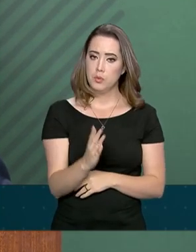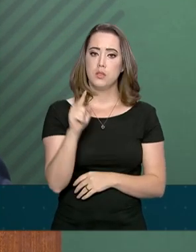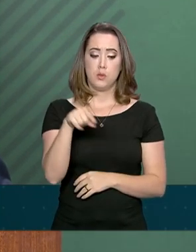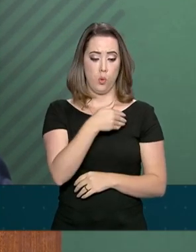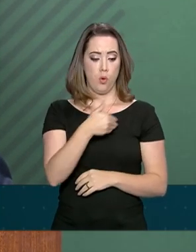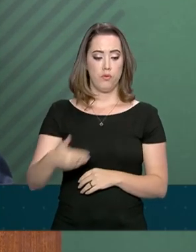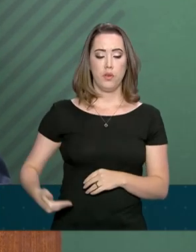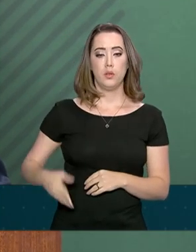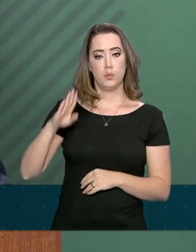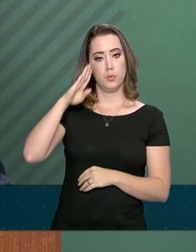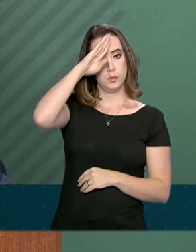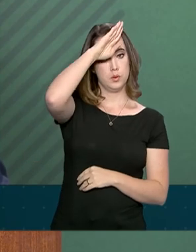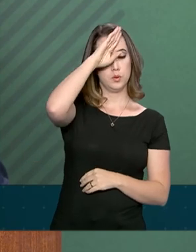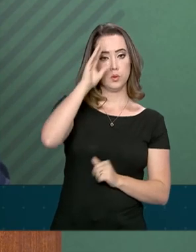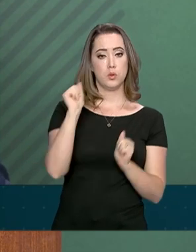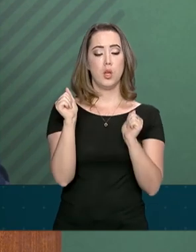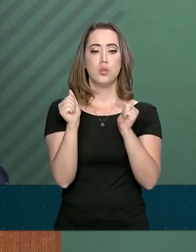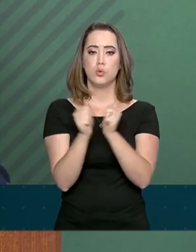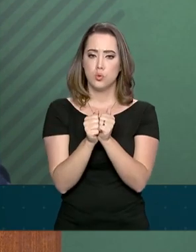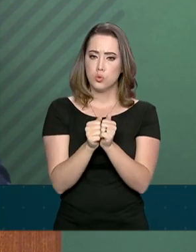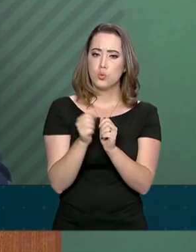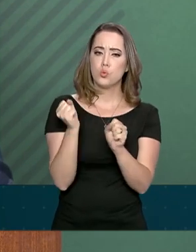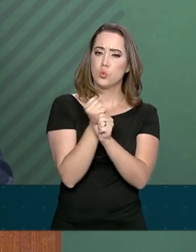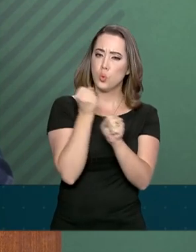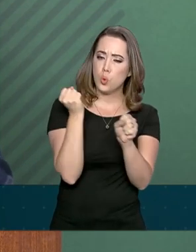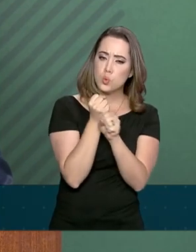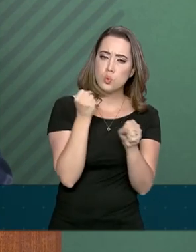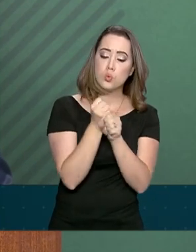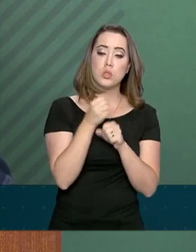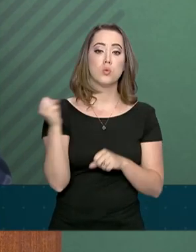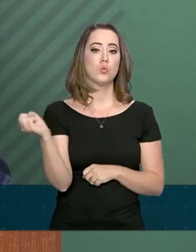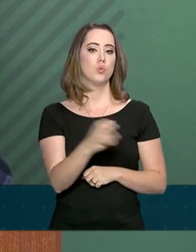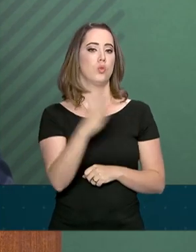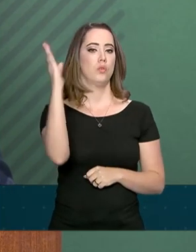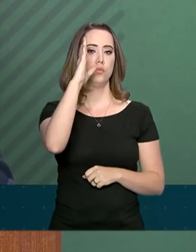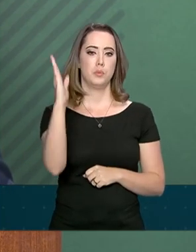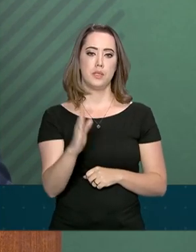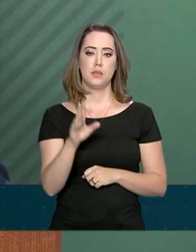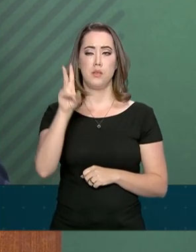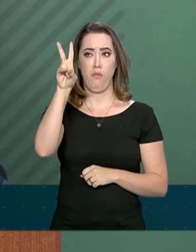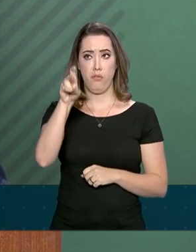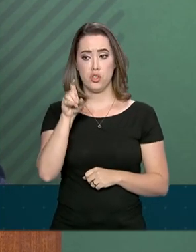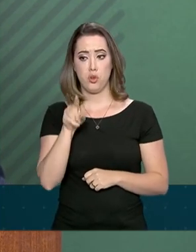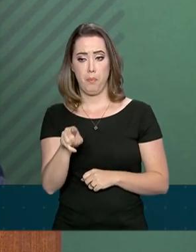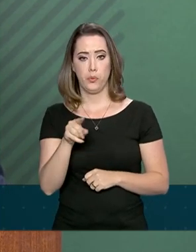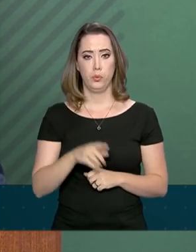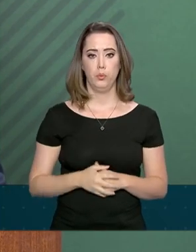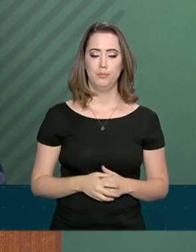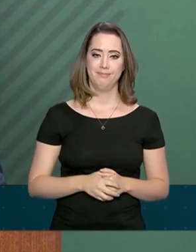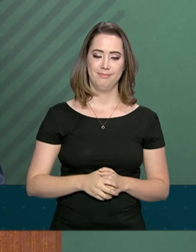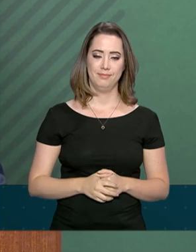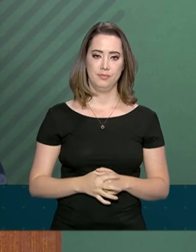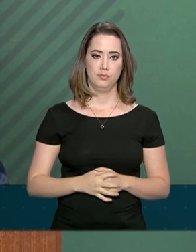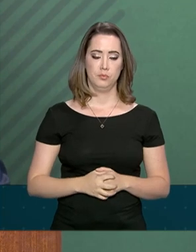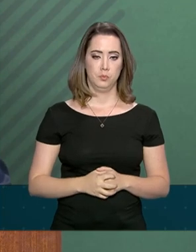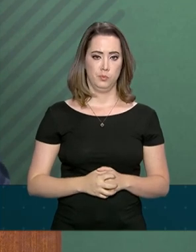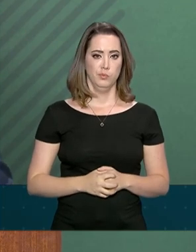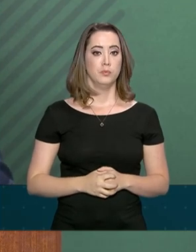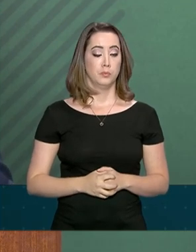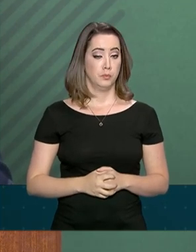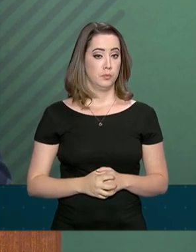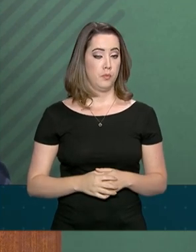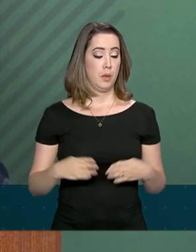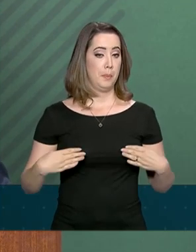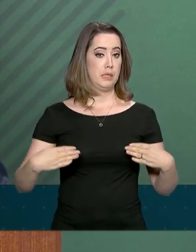bolsonaro construindo um novo brasil fecha aspas ministério das